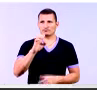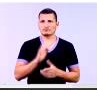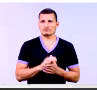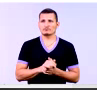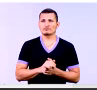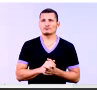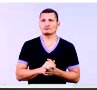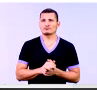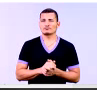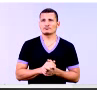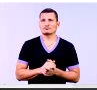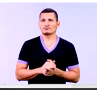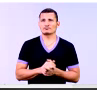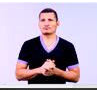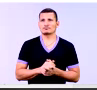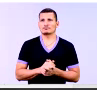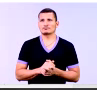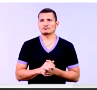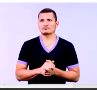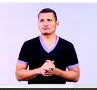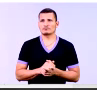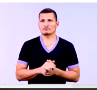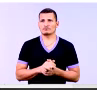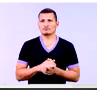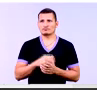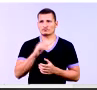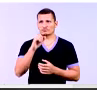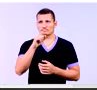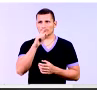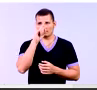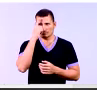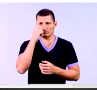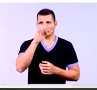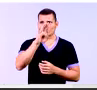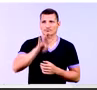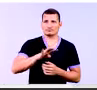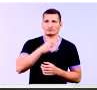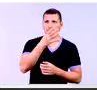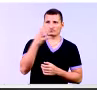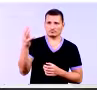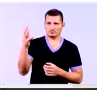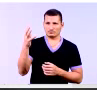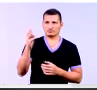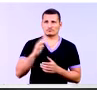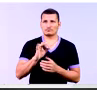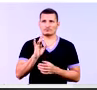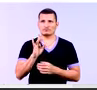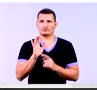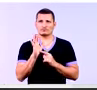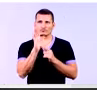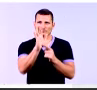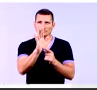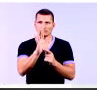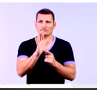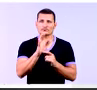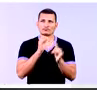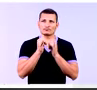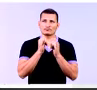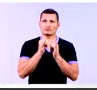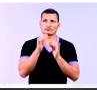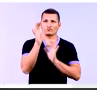que neste caso em especial, cria uma tabela na tela para mostrar os dados melhor organizados.